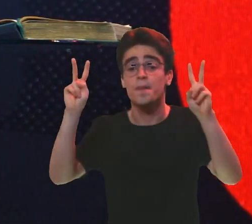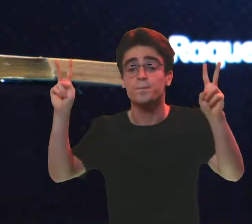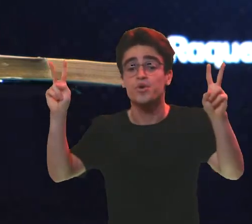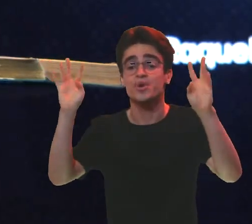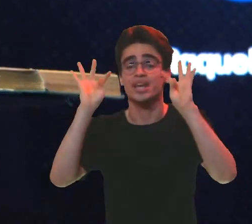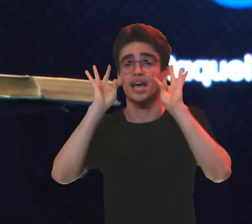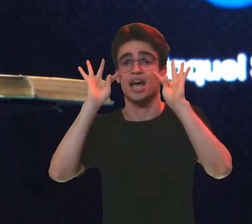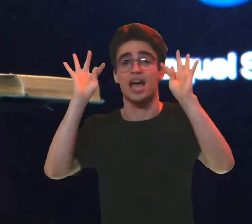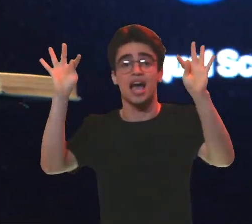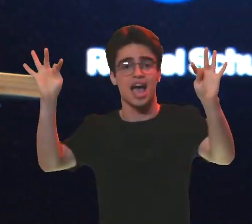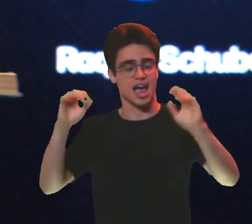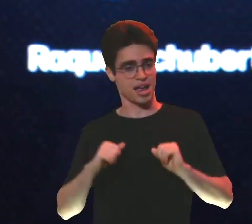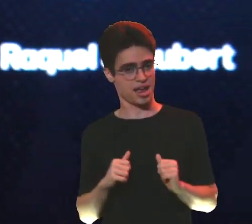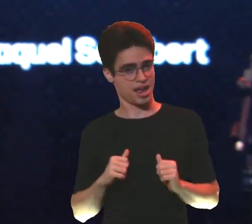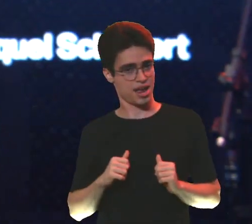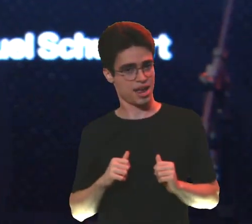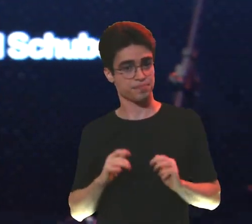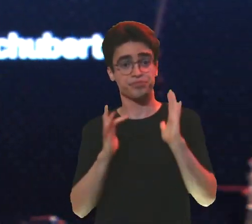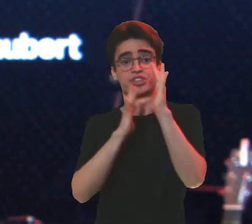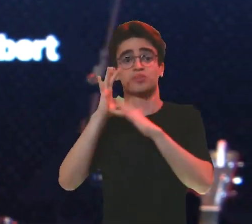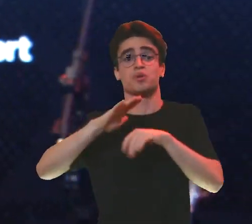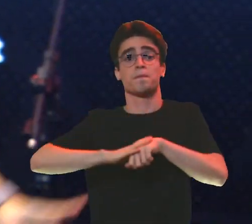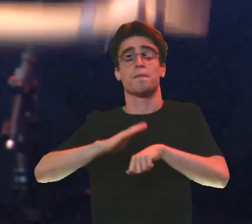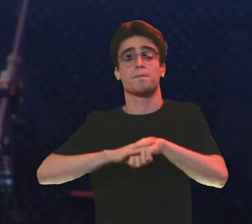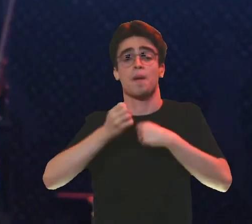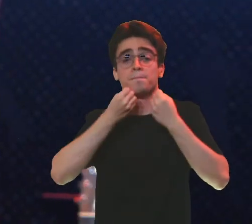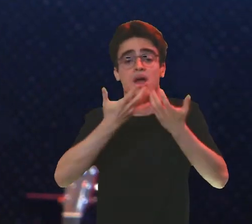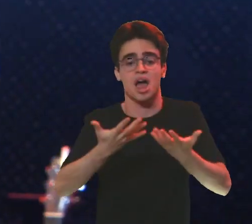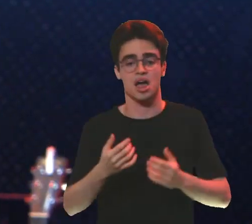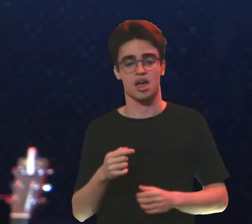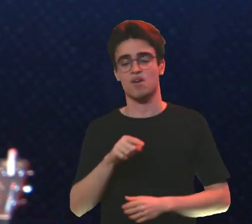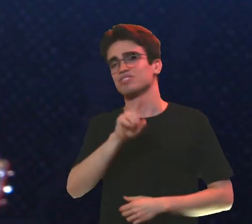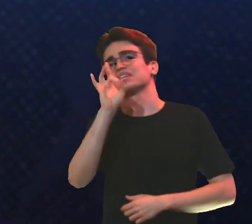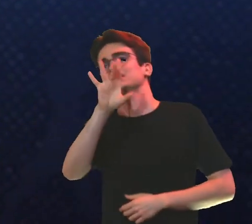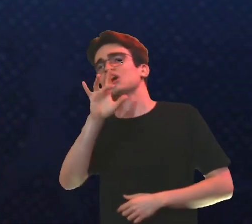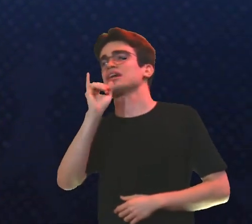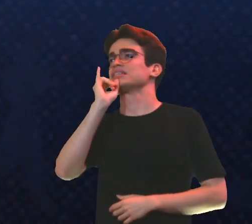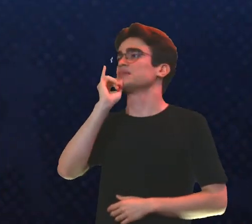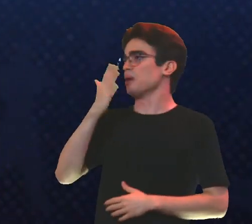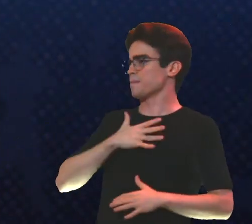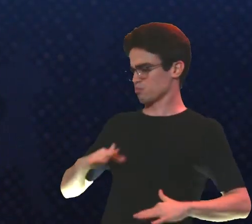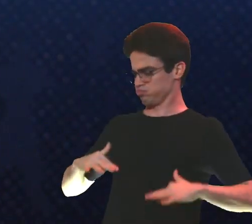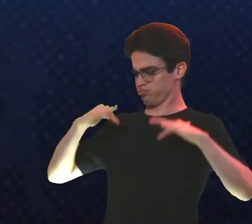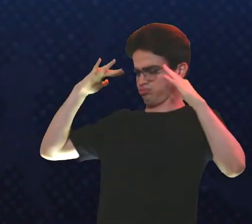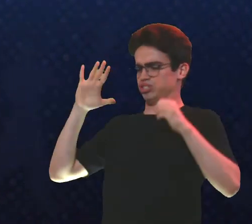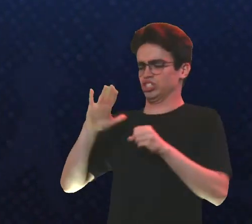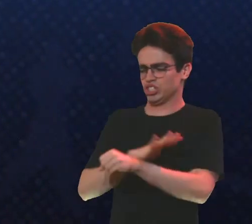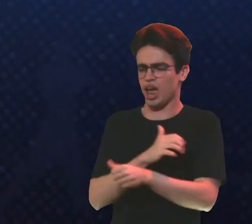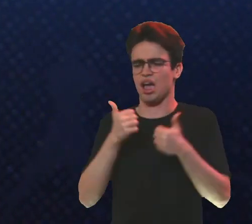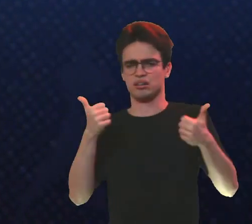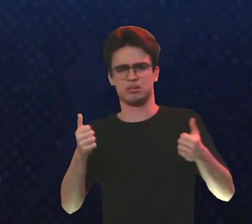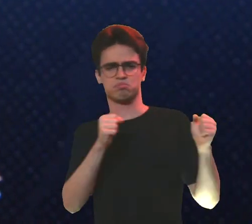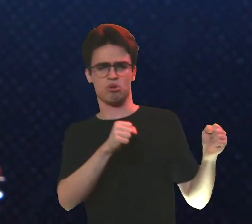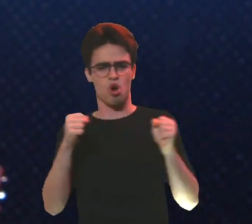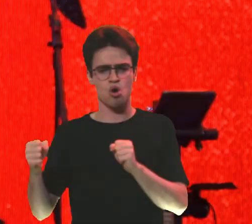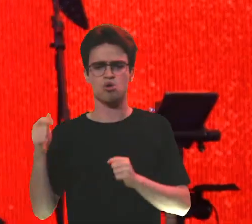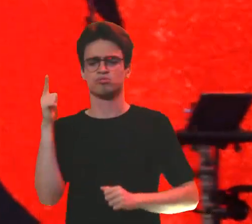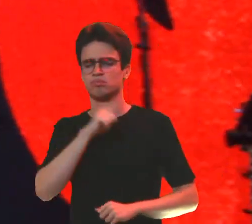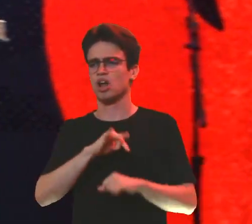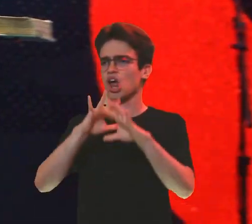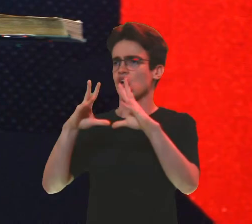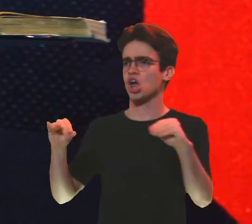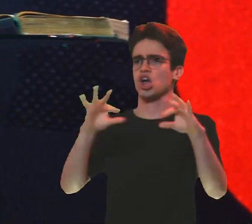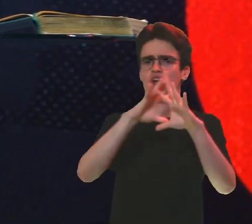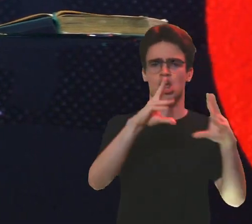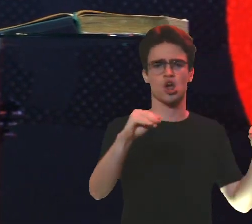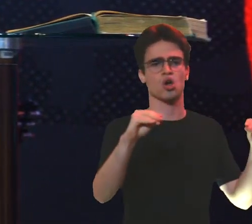testemunhas. O próprio Jesus estava falando: você não vai só ficar cheio da minha presença, ficar cheio de poder e curar as pessoas por